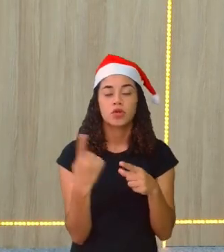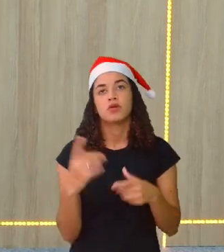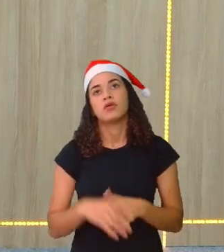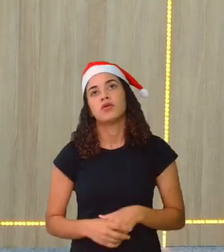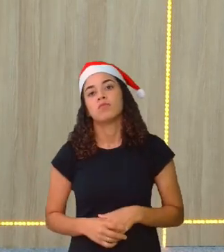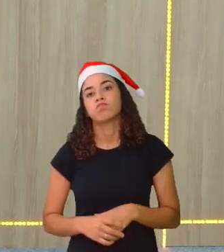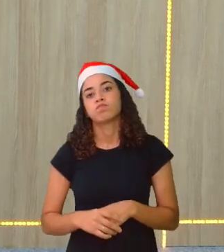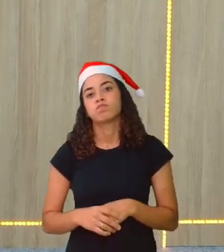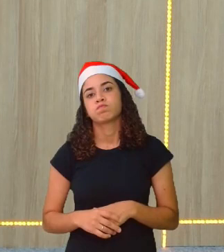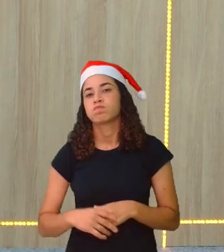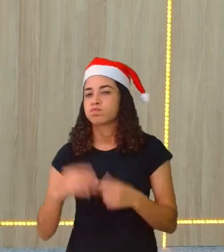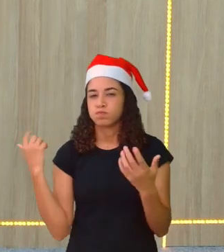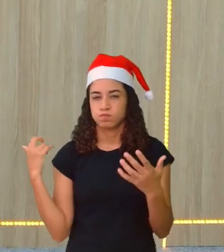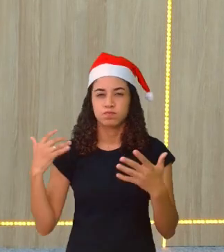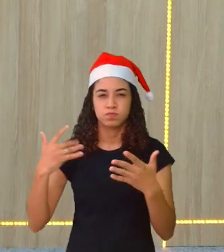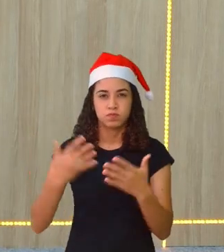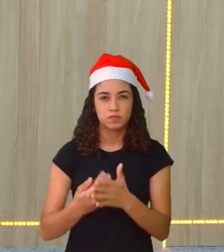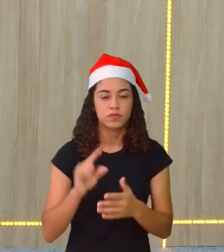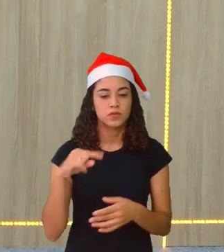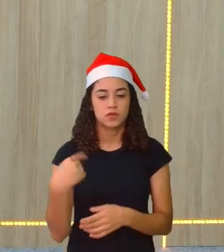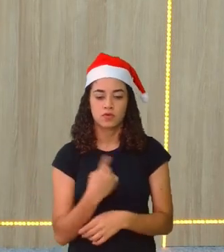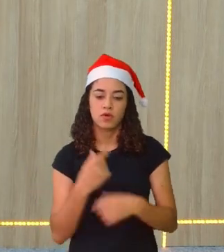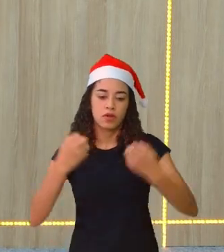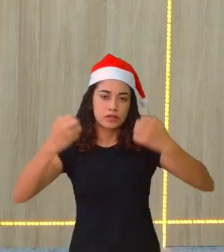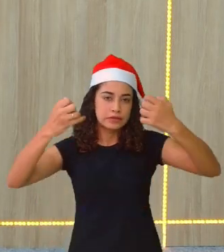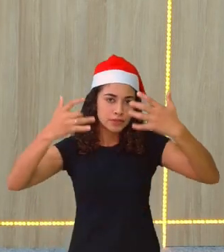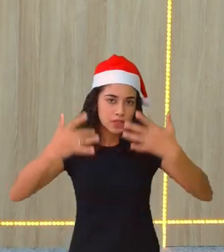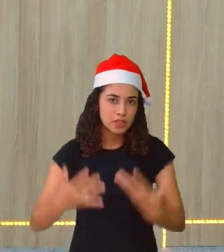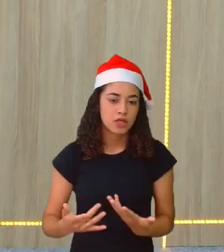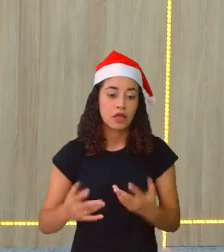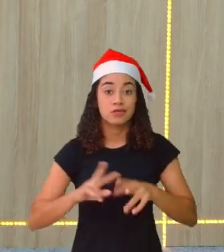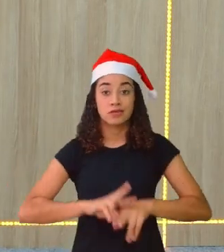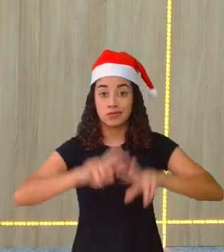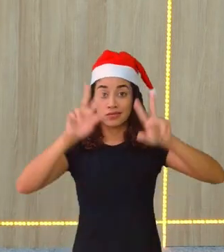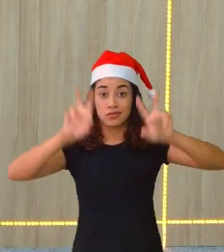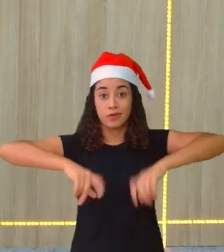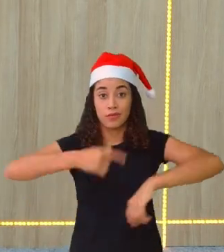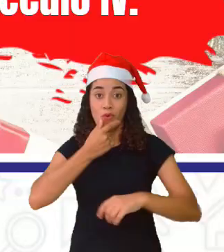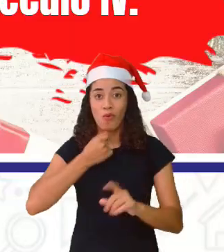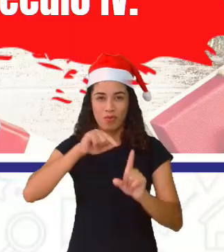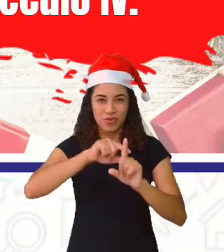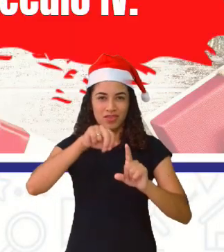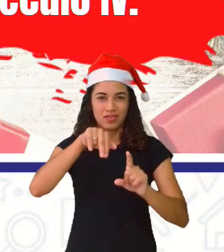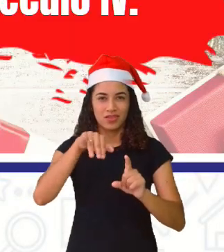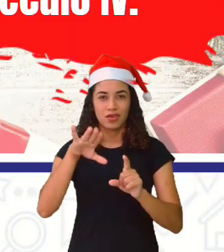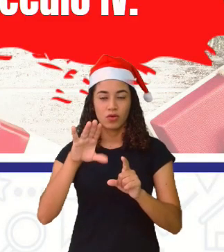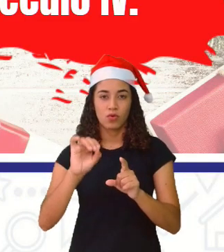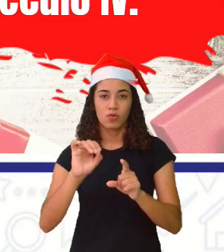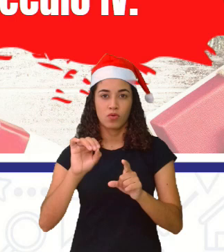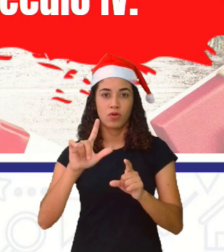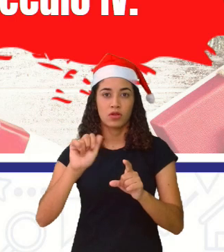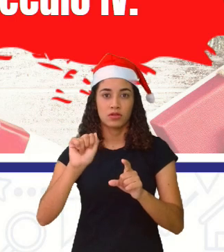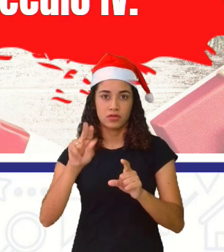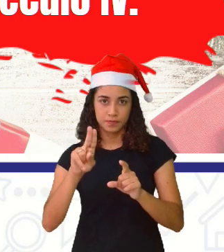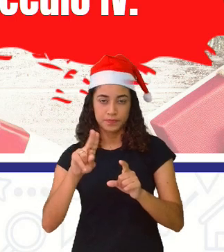dentre todo aquilo que a gente pode falar a respeito do São Nicolau,